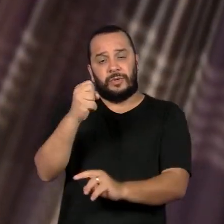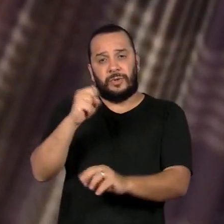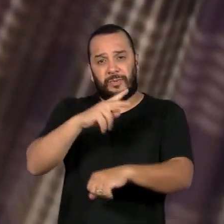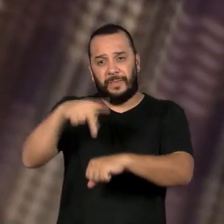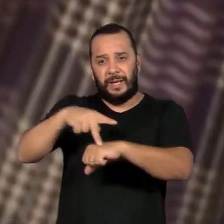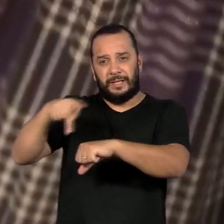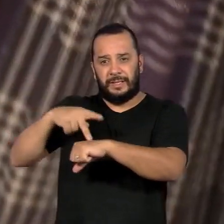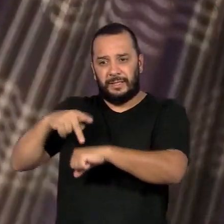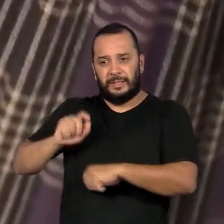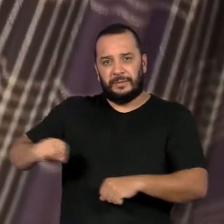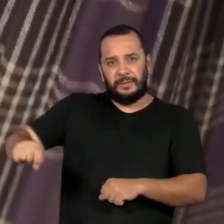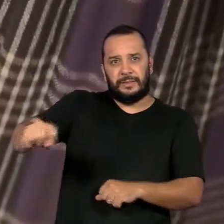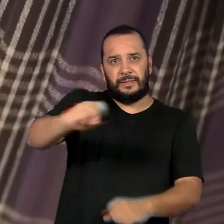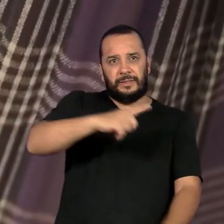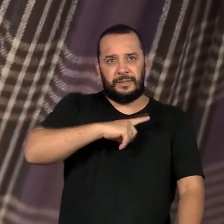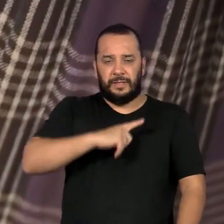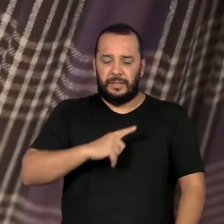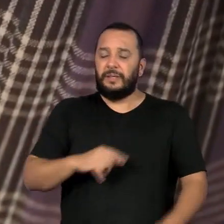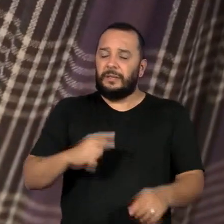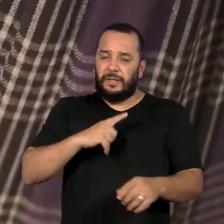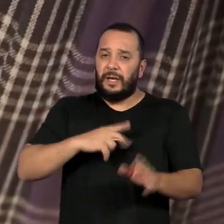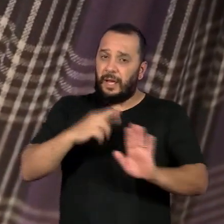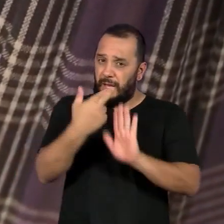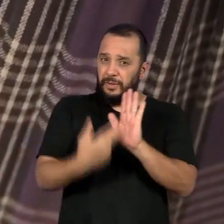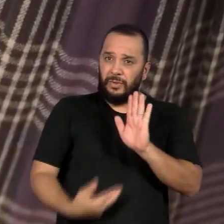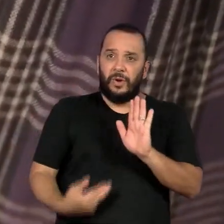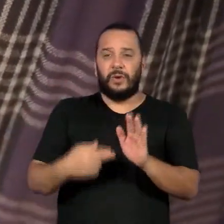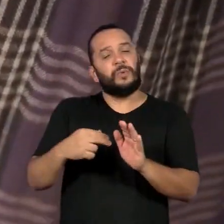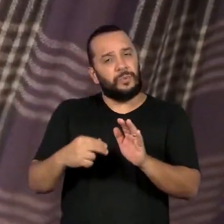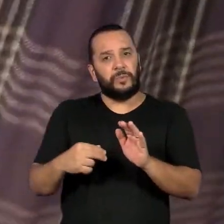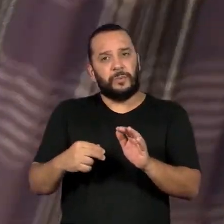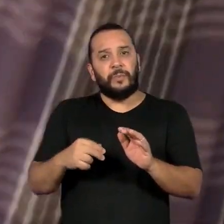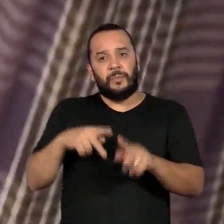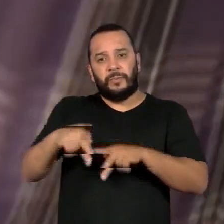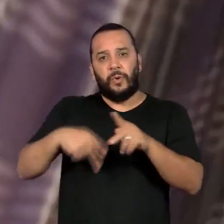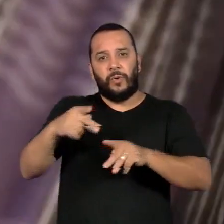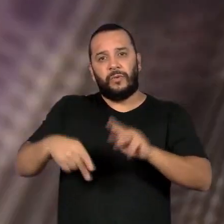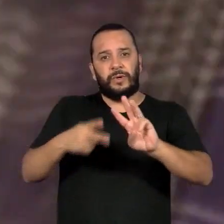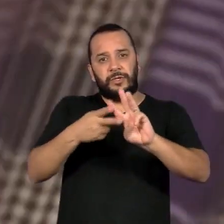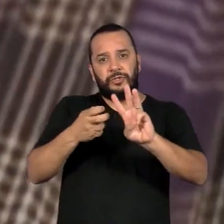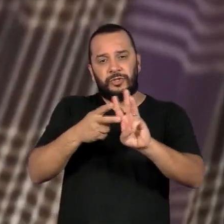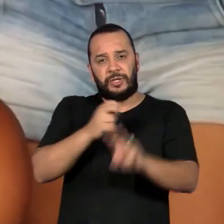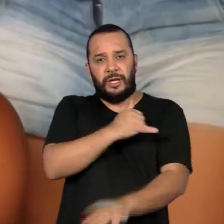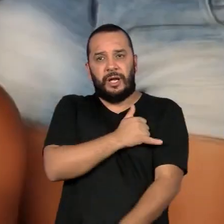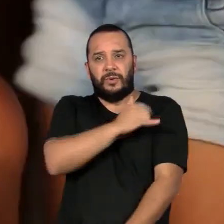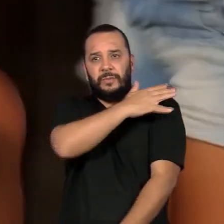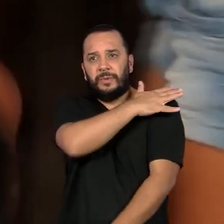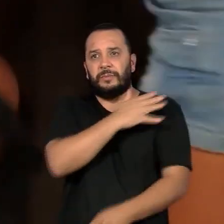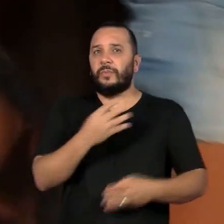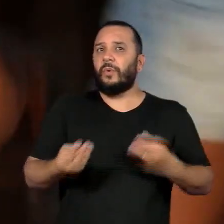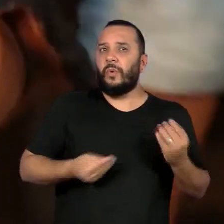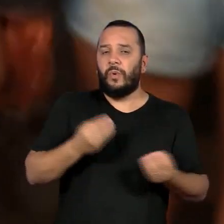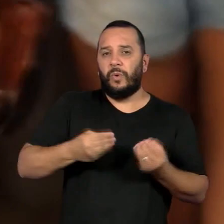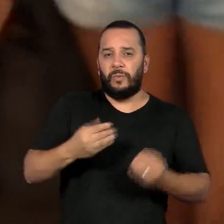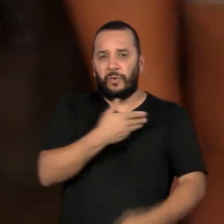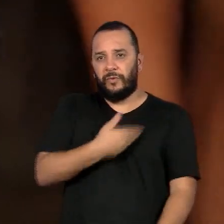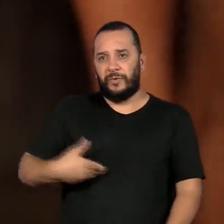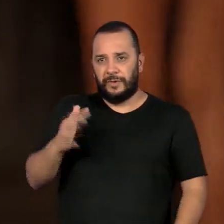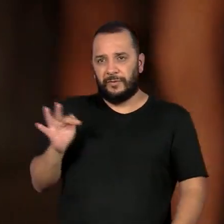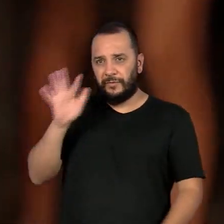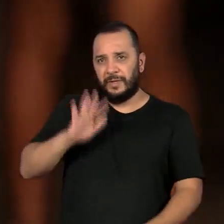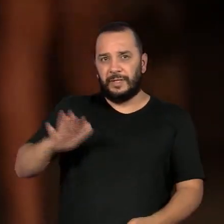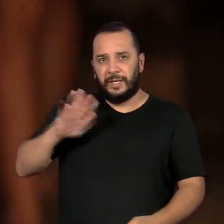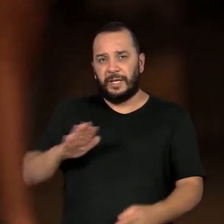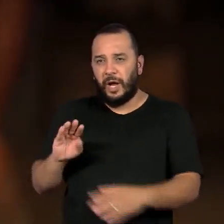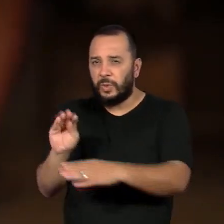Relatório feito por 3 associações do povo Yanomami avalia os 6 meses de ações do governo federal no atendimento aos